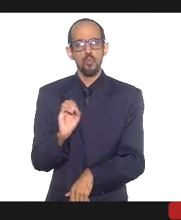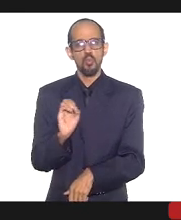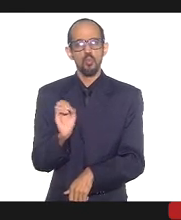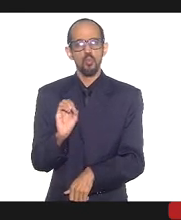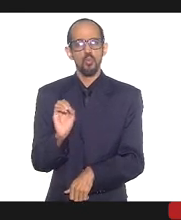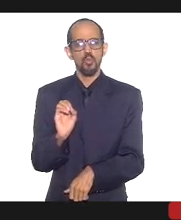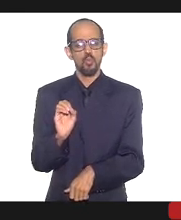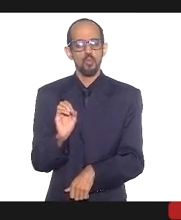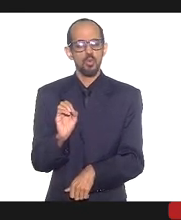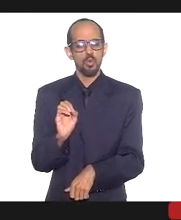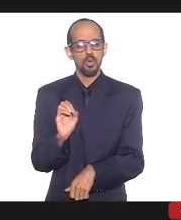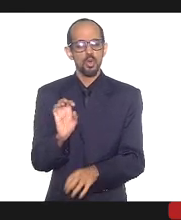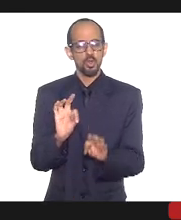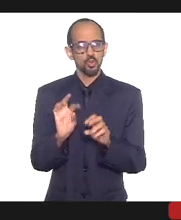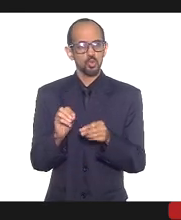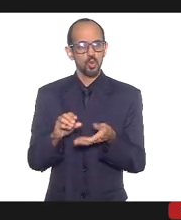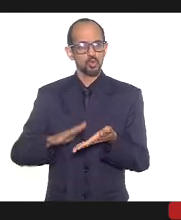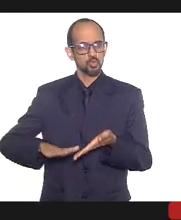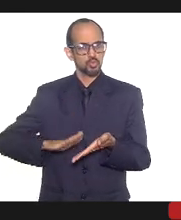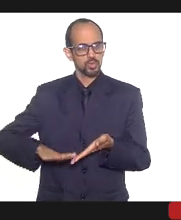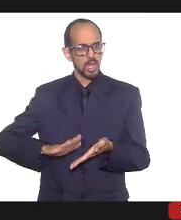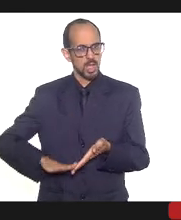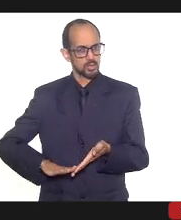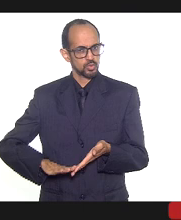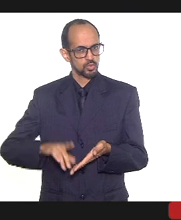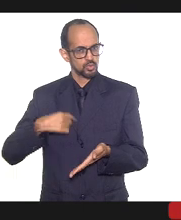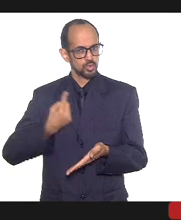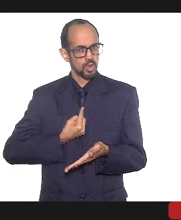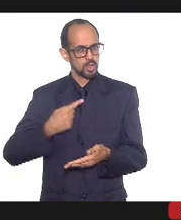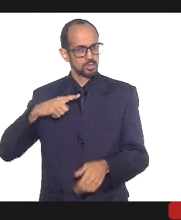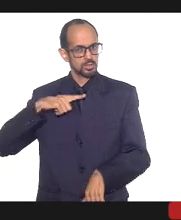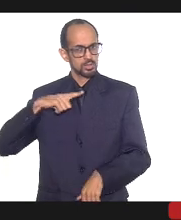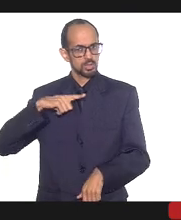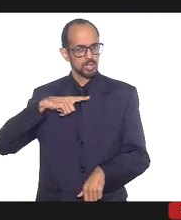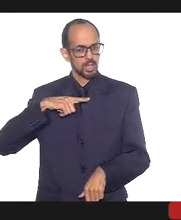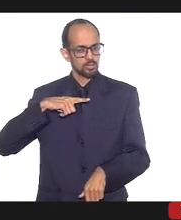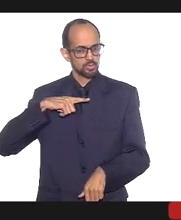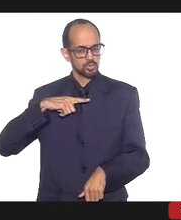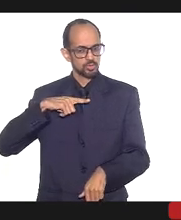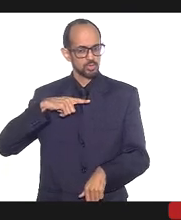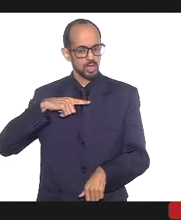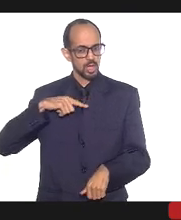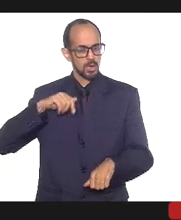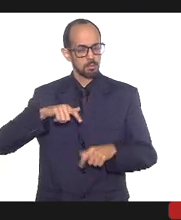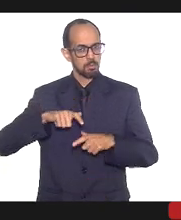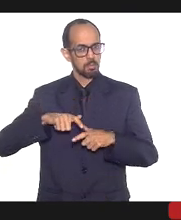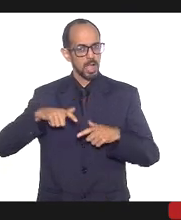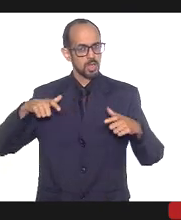todos os gastos que, né, todos nós temos, são idosos, não tem mais